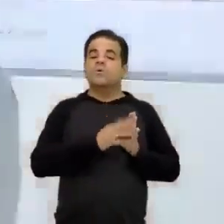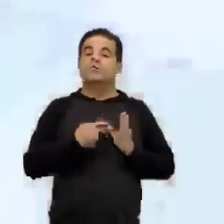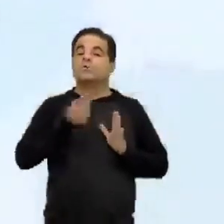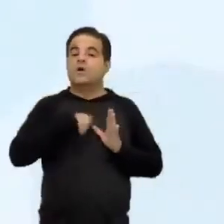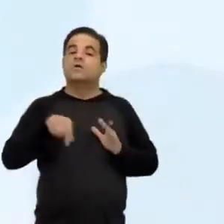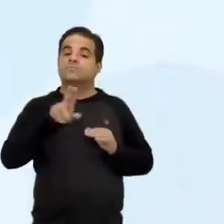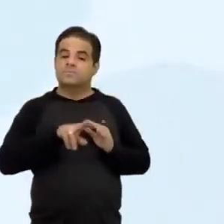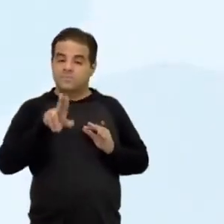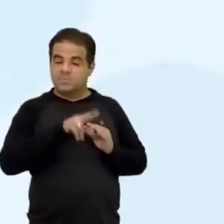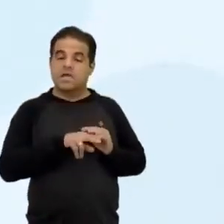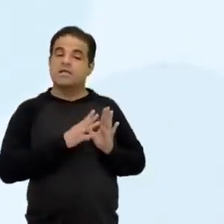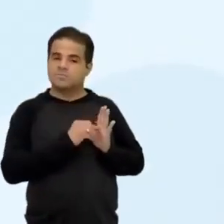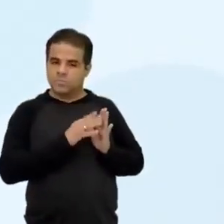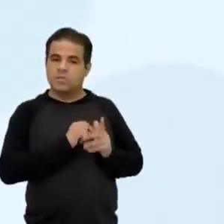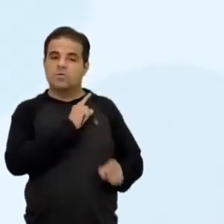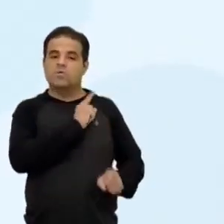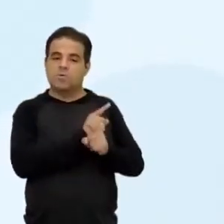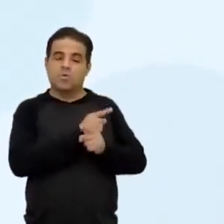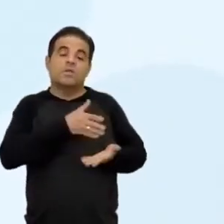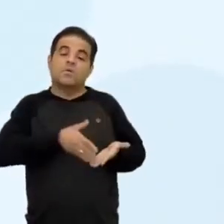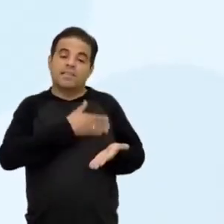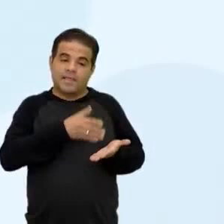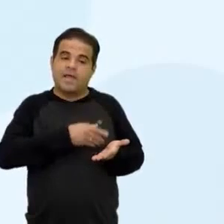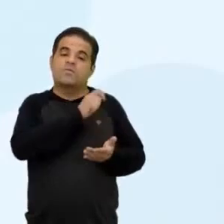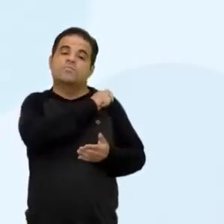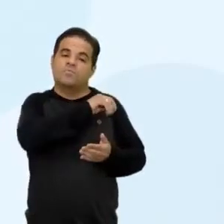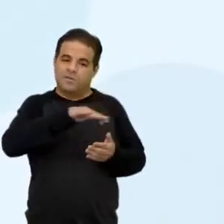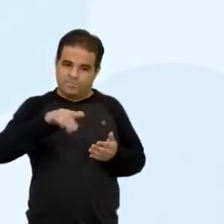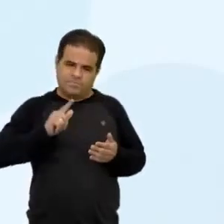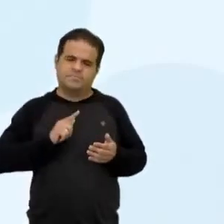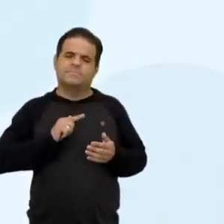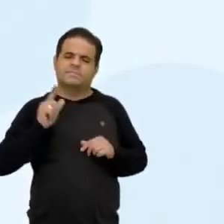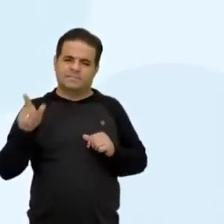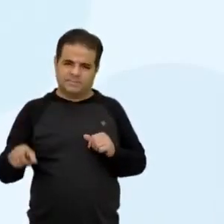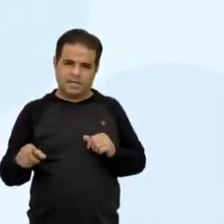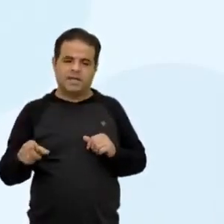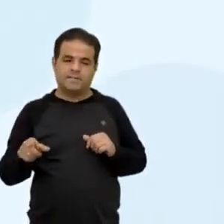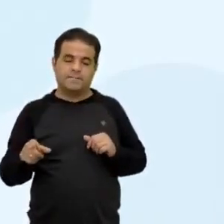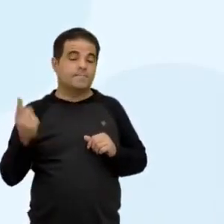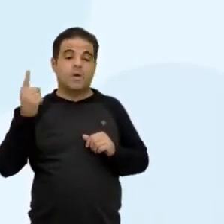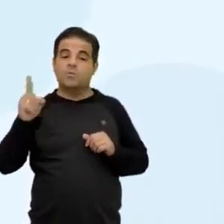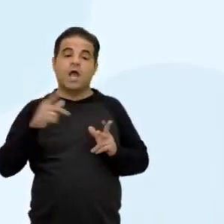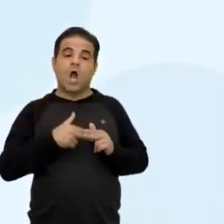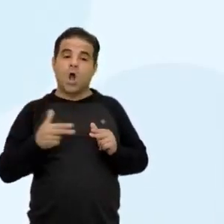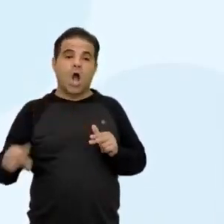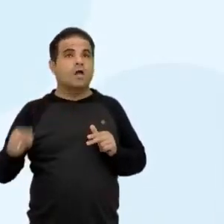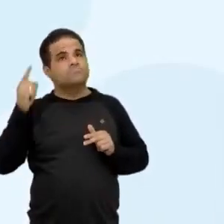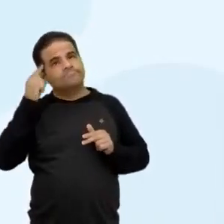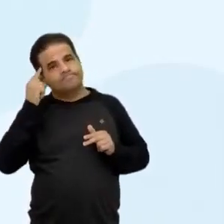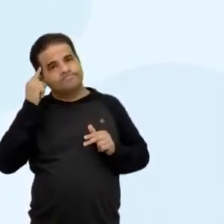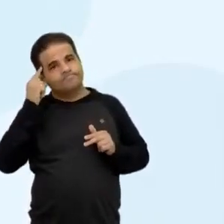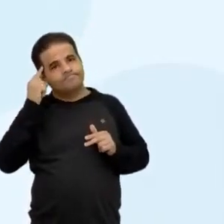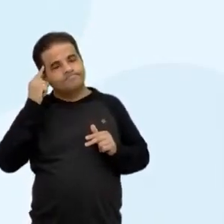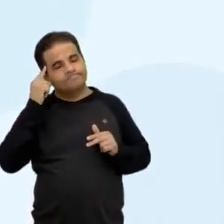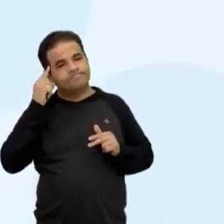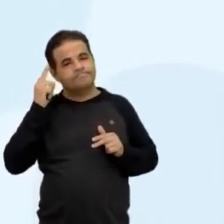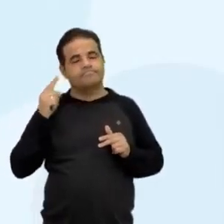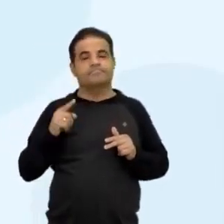fazer. Esse modelo vocês encontram no caderno do aluno, tá? A única coisa